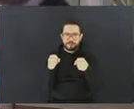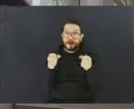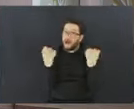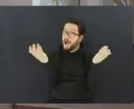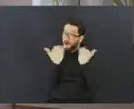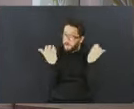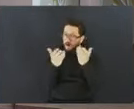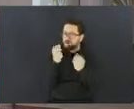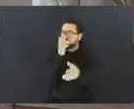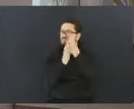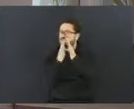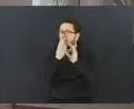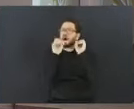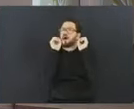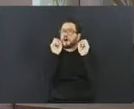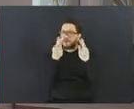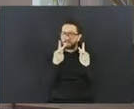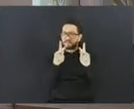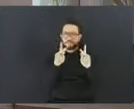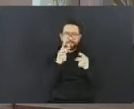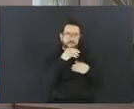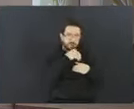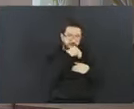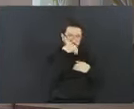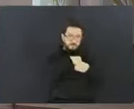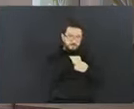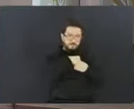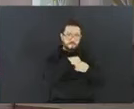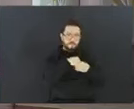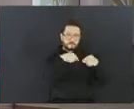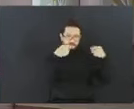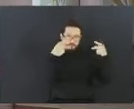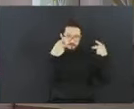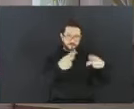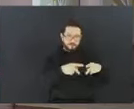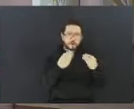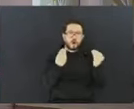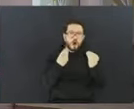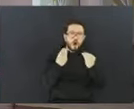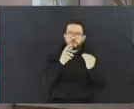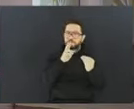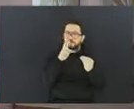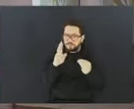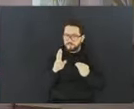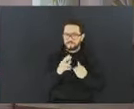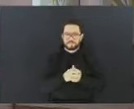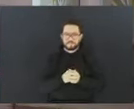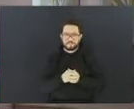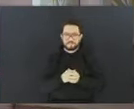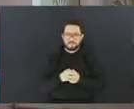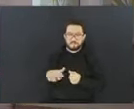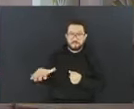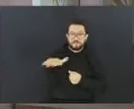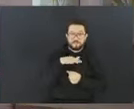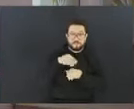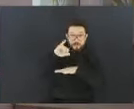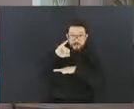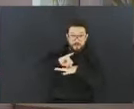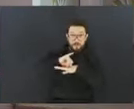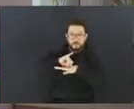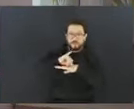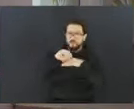os acionamentos internos do aquartelamento. Ali na região central, a gente até precisaria conversar com o senhor de uma forma